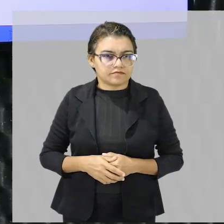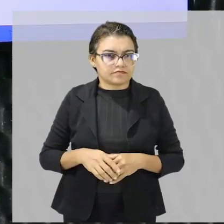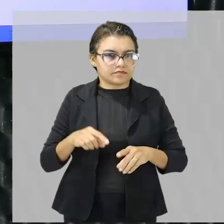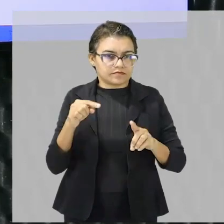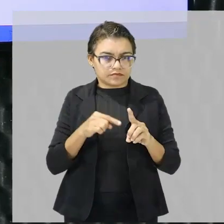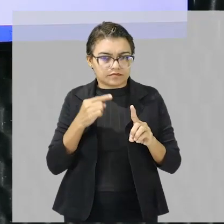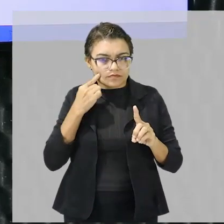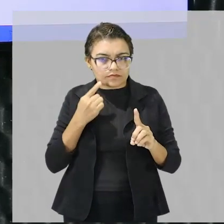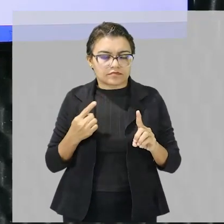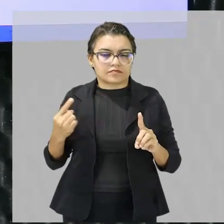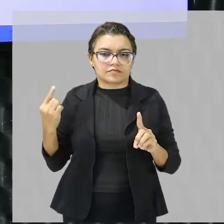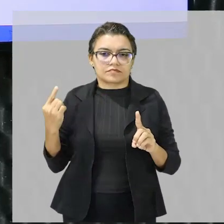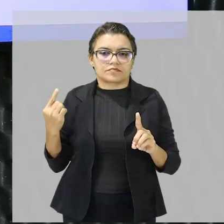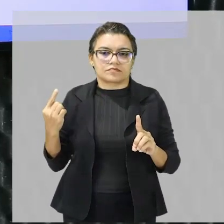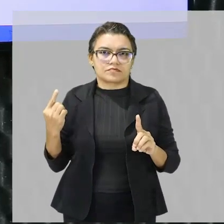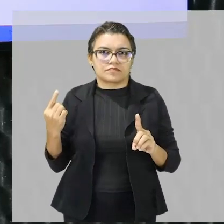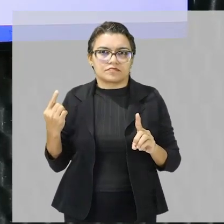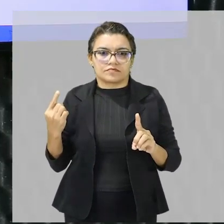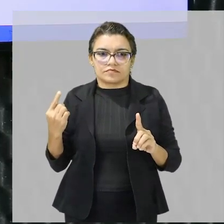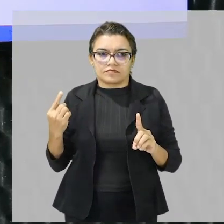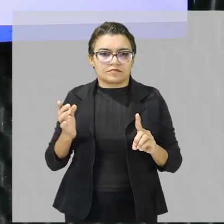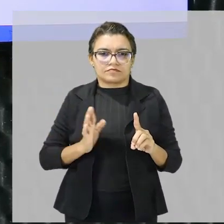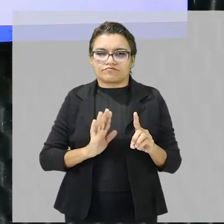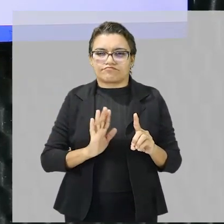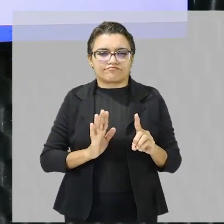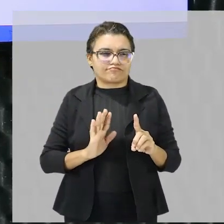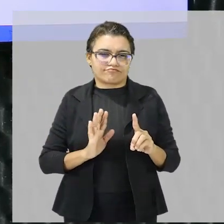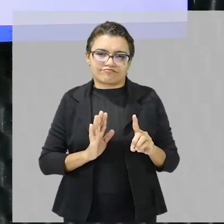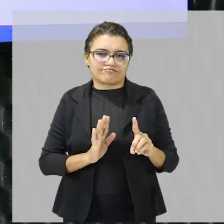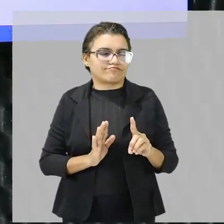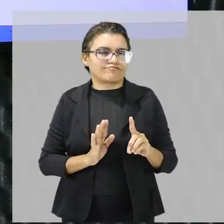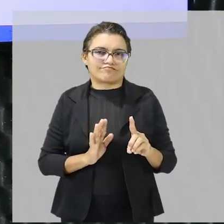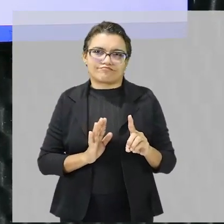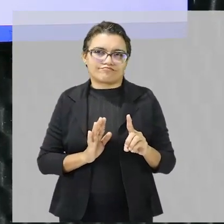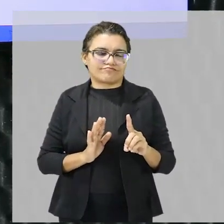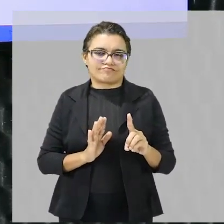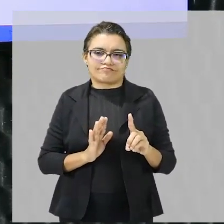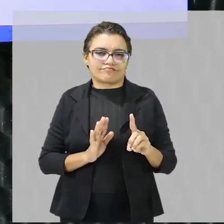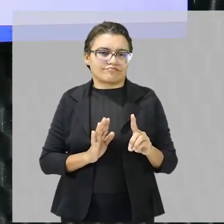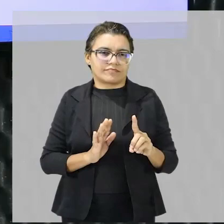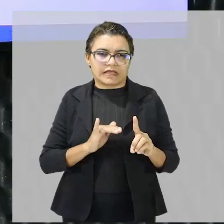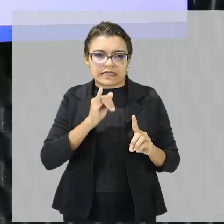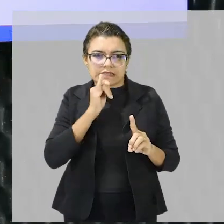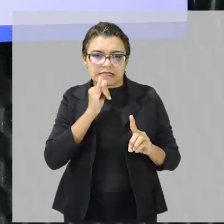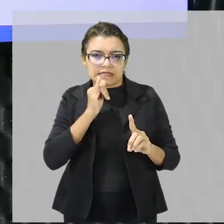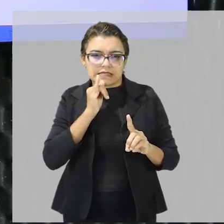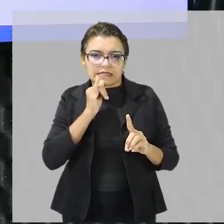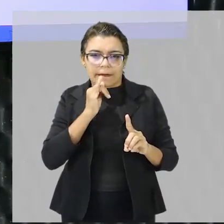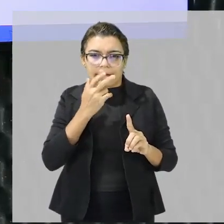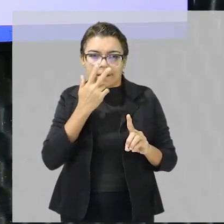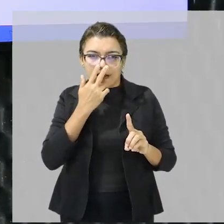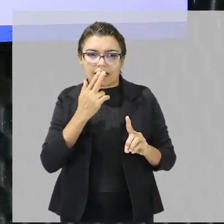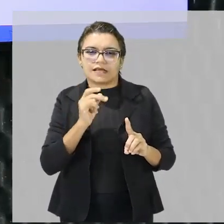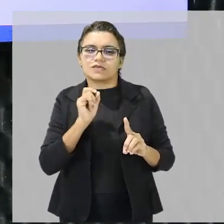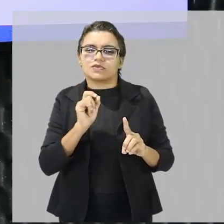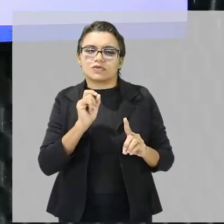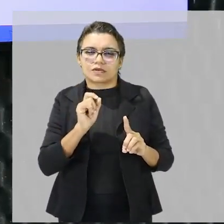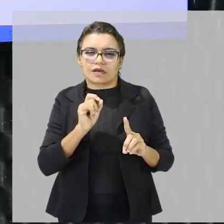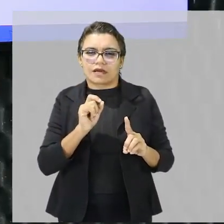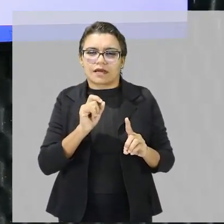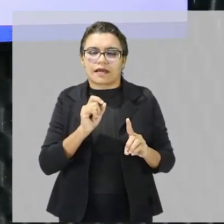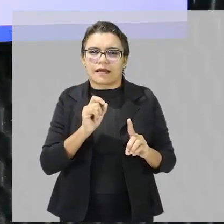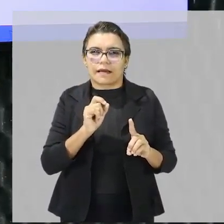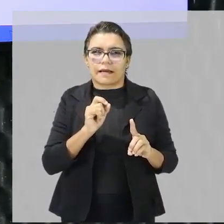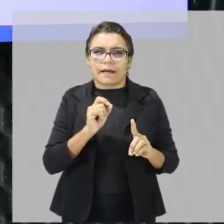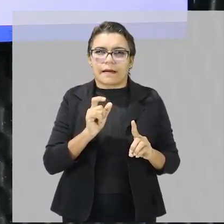Pós-modernista, na discussão da fluidez das relações, não é a fluidez das relações, é a morte, a finitude, vamos deixar a palavra morte de